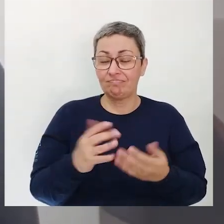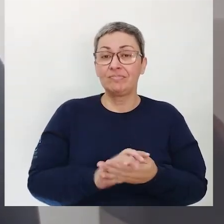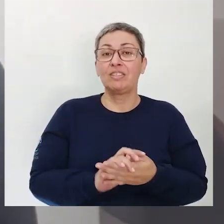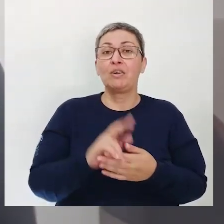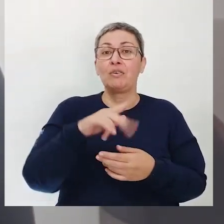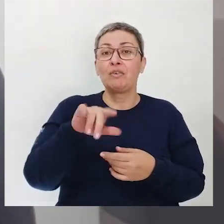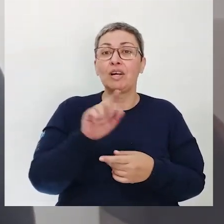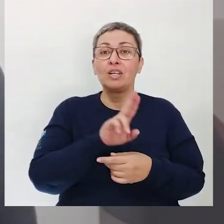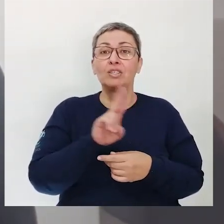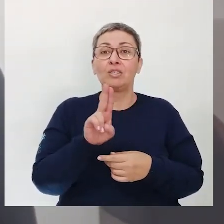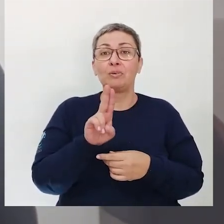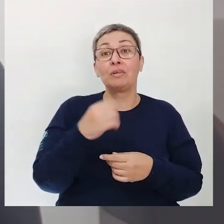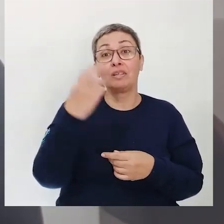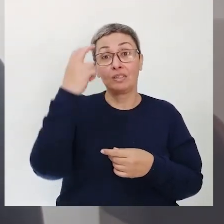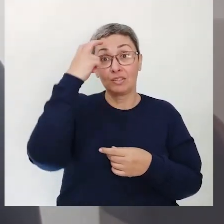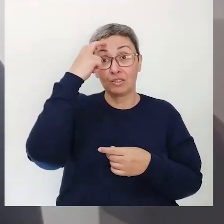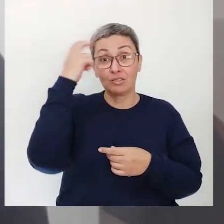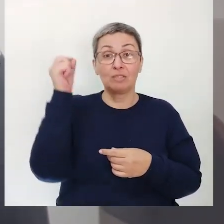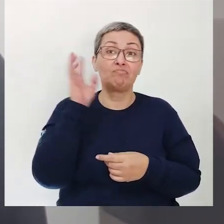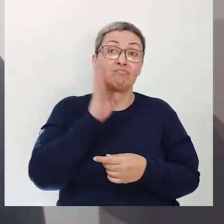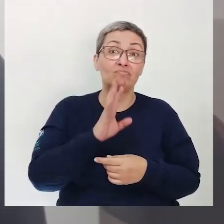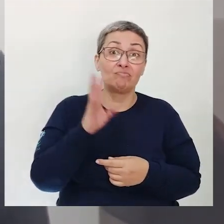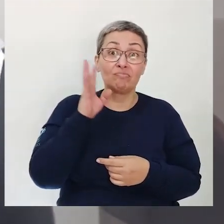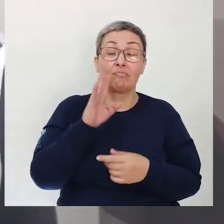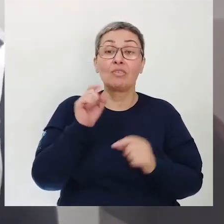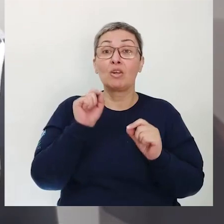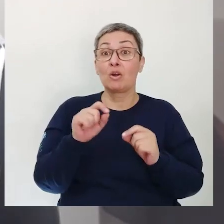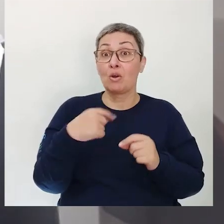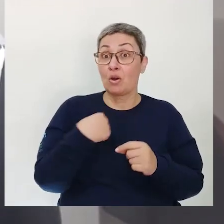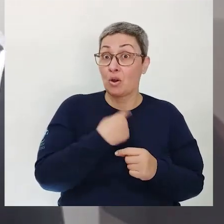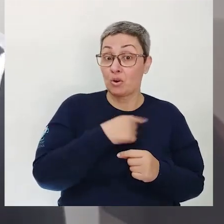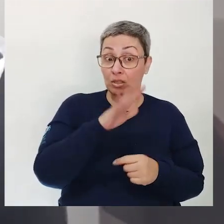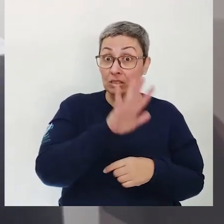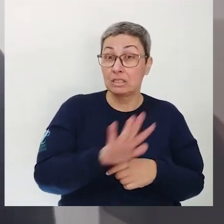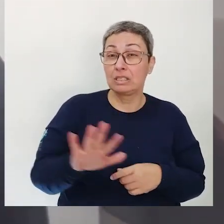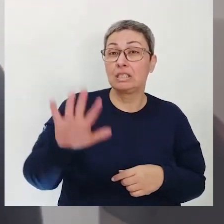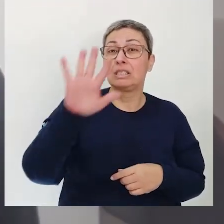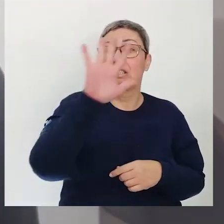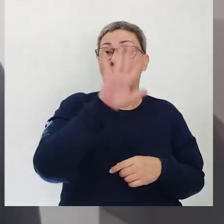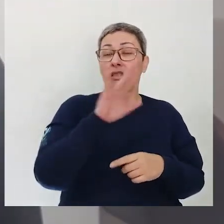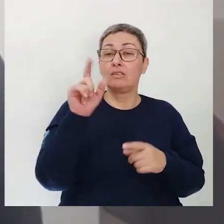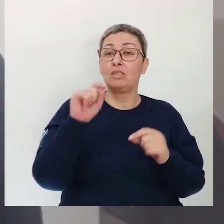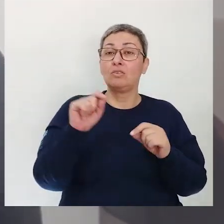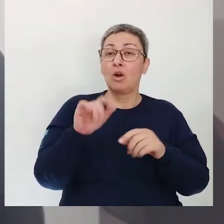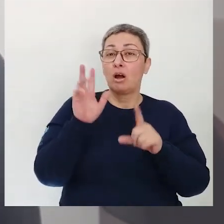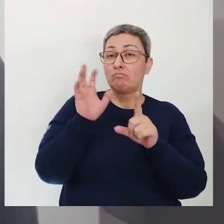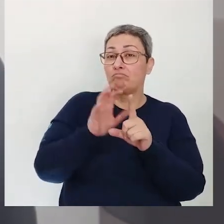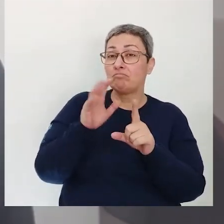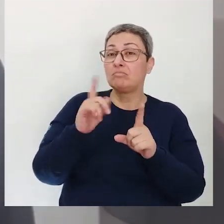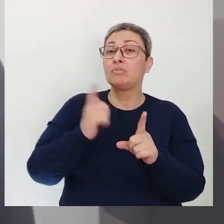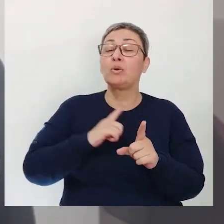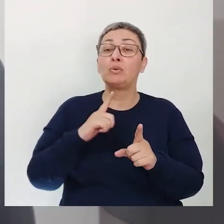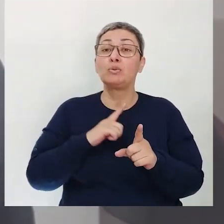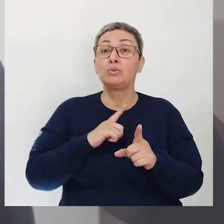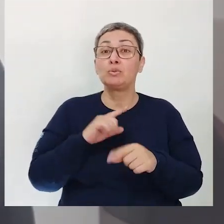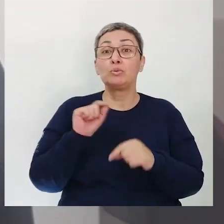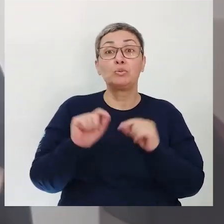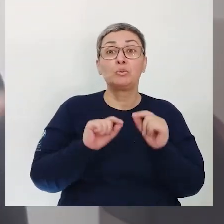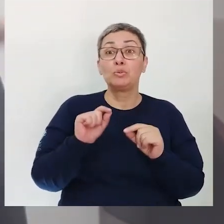mesmo? Nós vamos chamar isso de cultura, isso é muito legal. O nosso território, ele foi